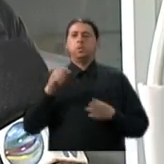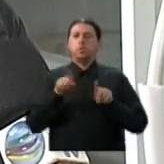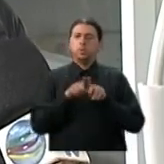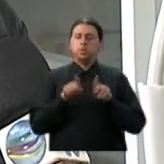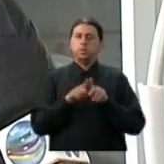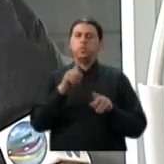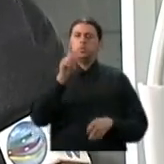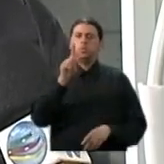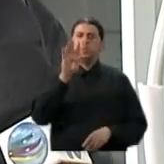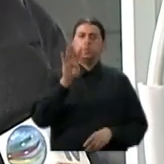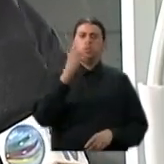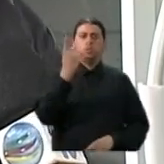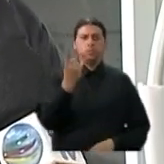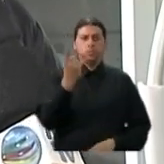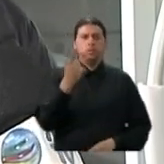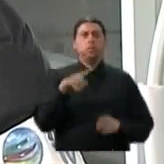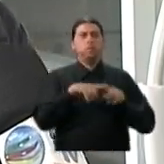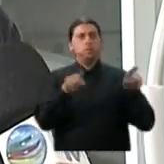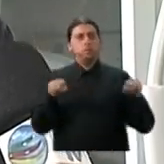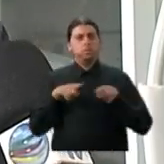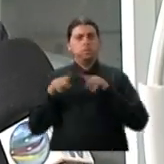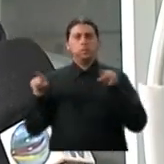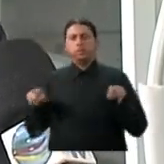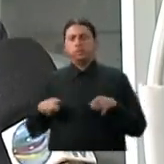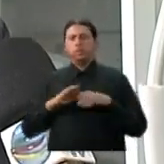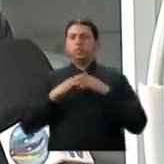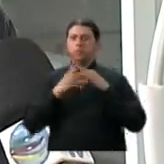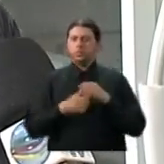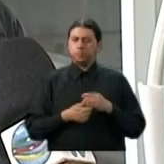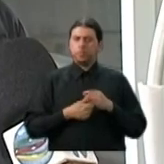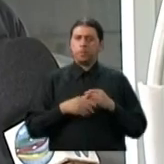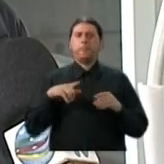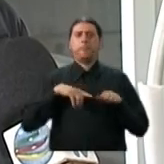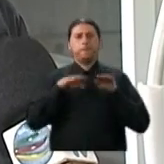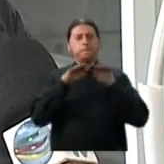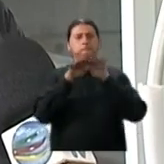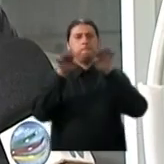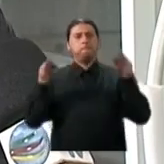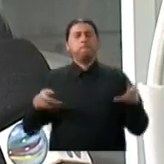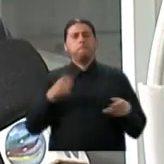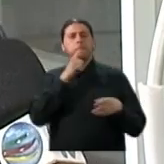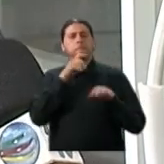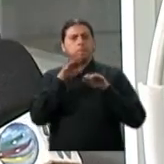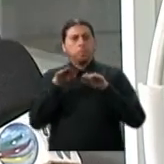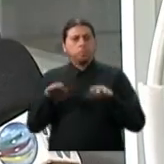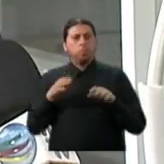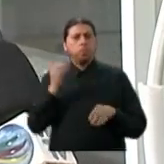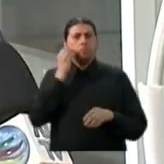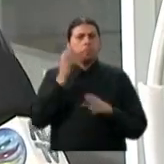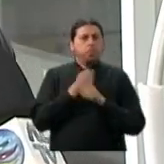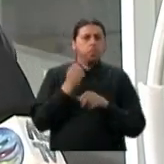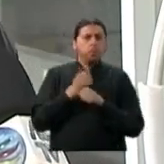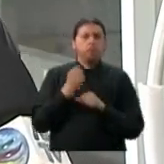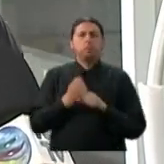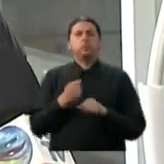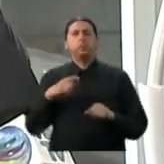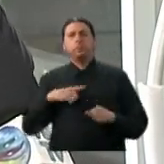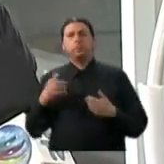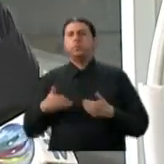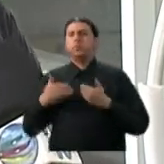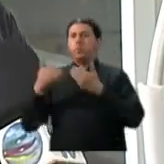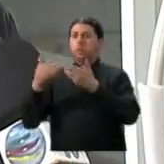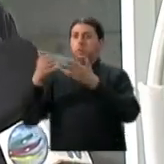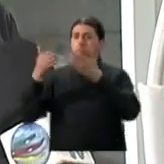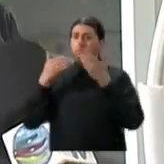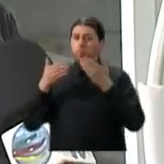das 141 salas de vacina disponível no município, com o estoque ainda disponível em cada sala.